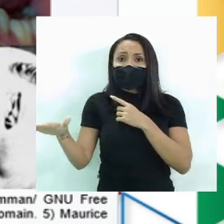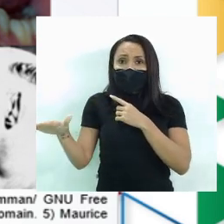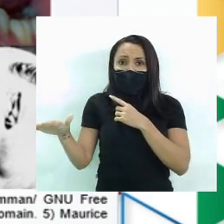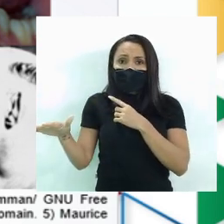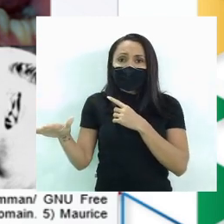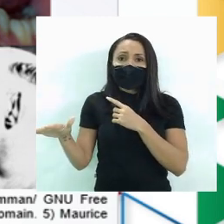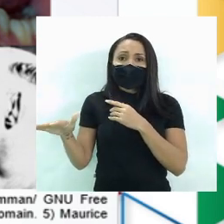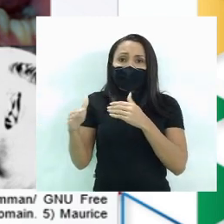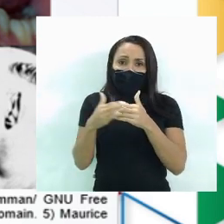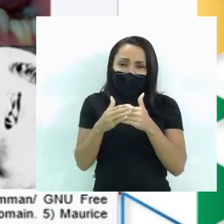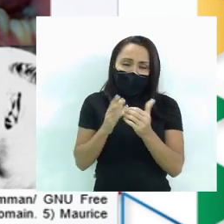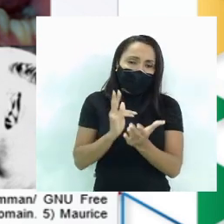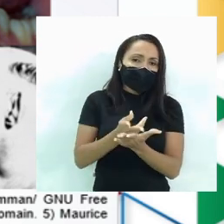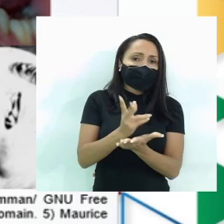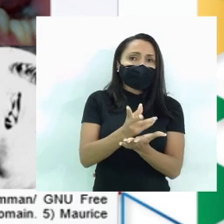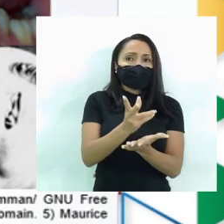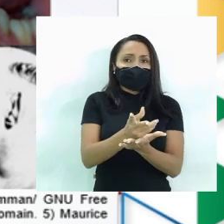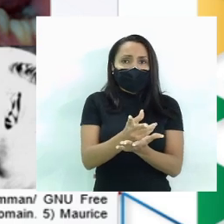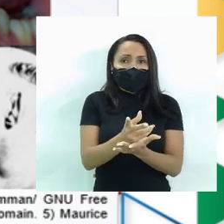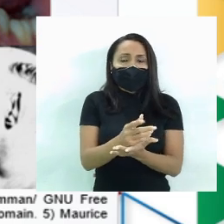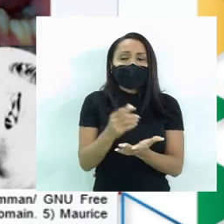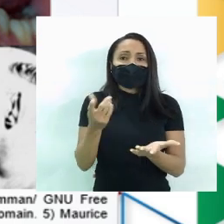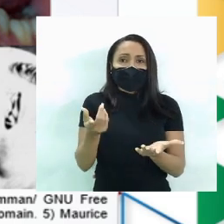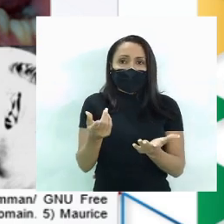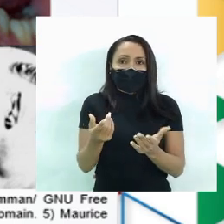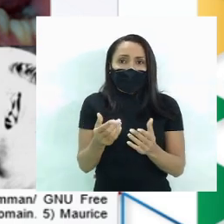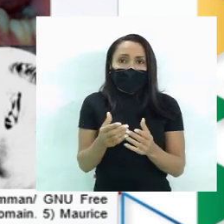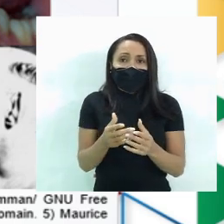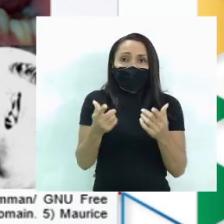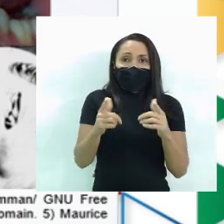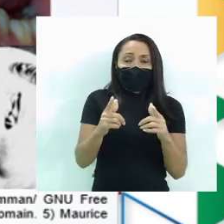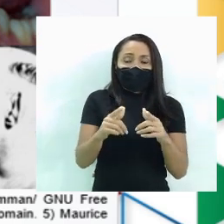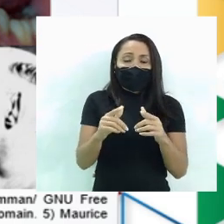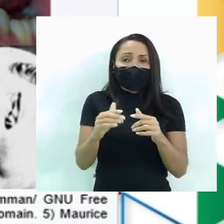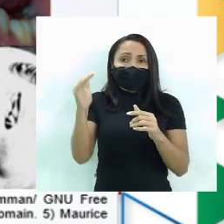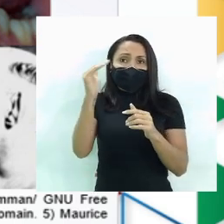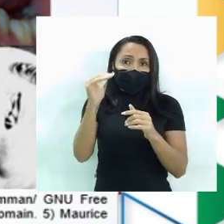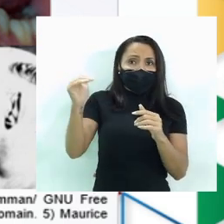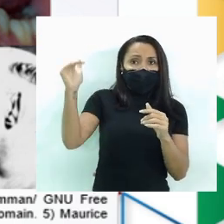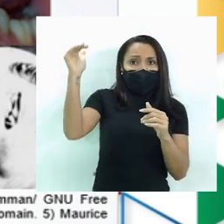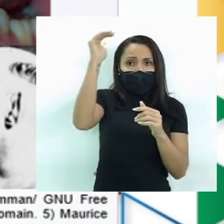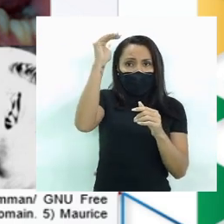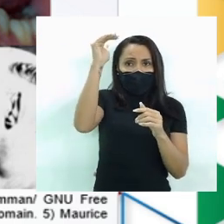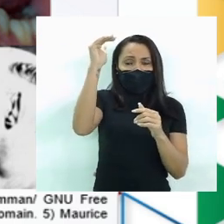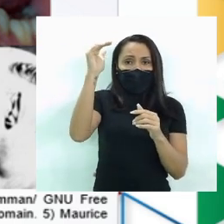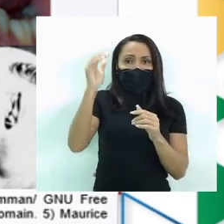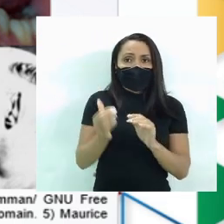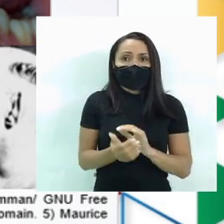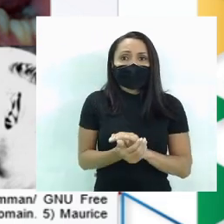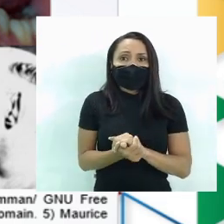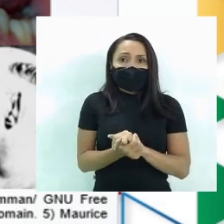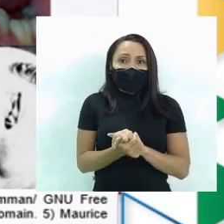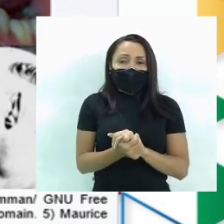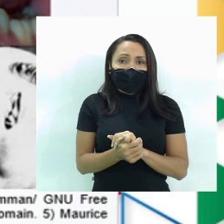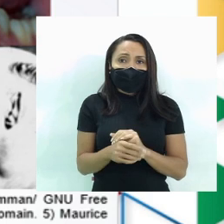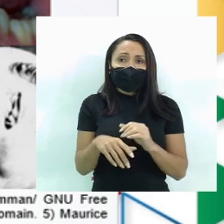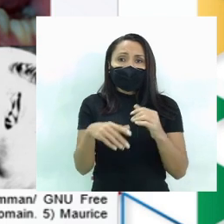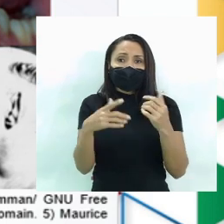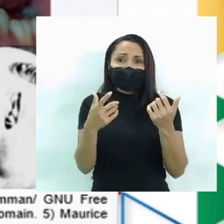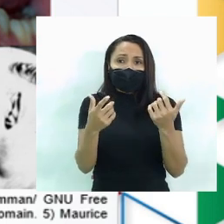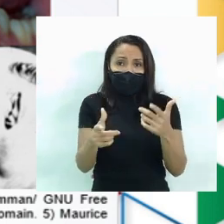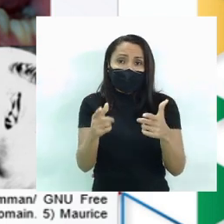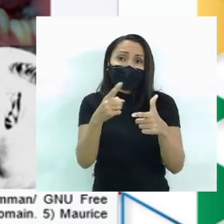na infância provoca o gigantismo e o excesso do adulto provoca a acromegalia, tá certo? Então são distúrbios